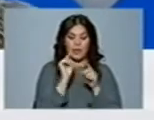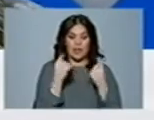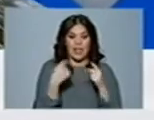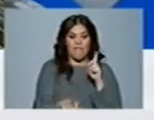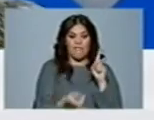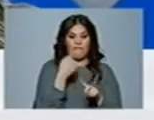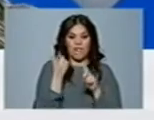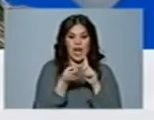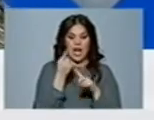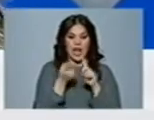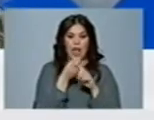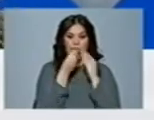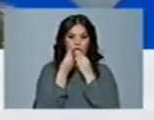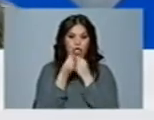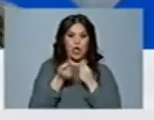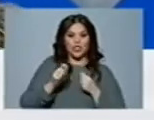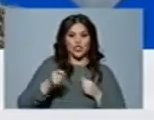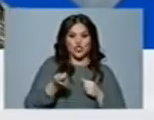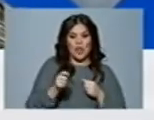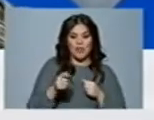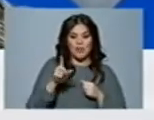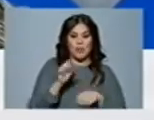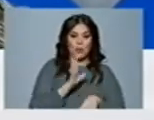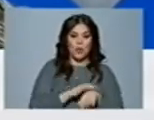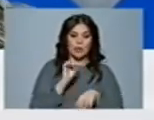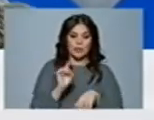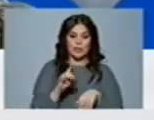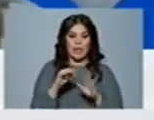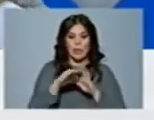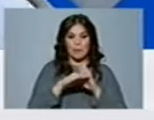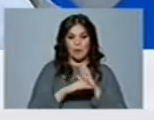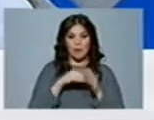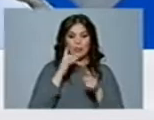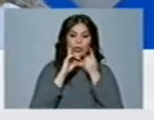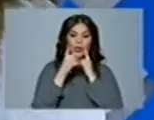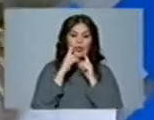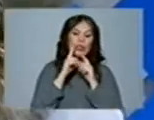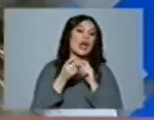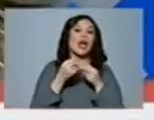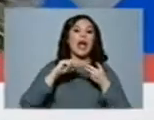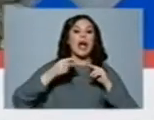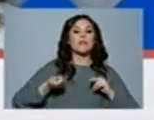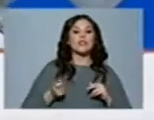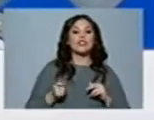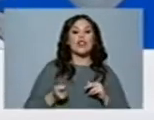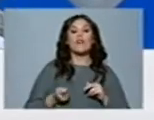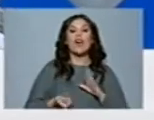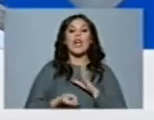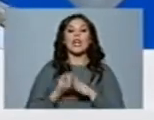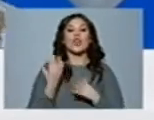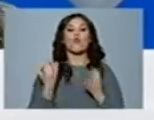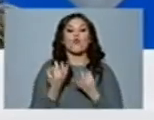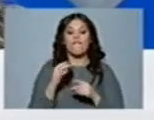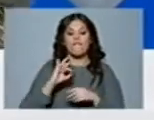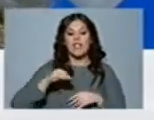feira de sabores de Chaves e por tal será o programa de animação que o município de Chaves organiza para este